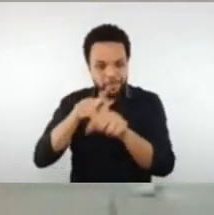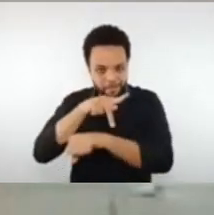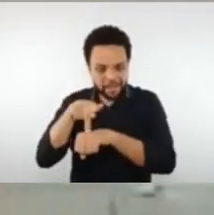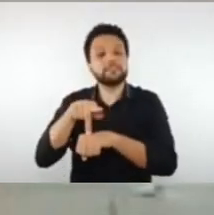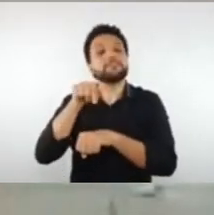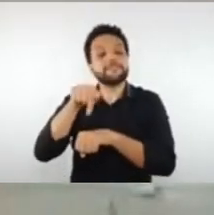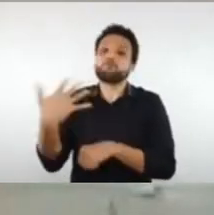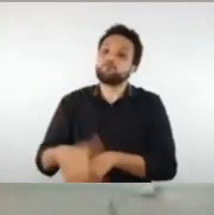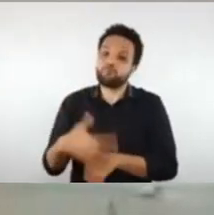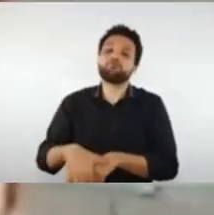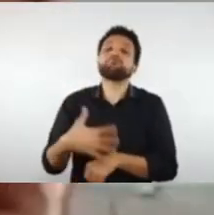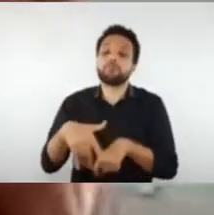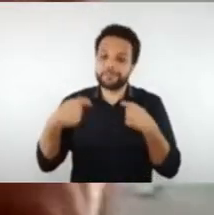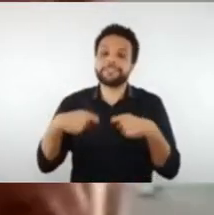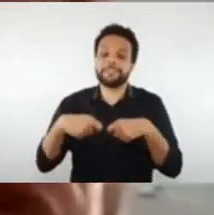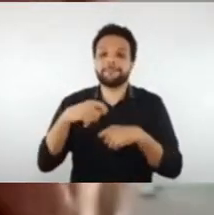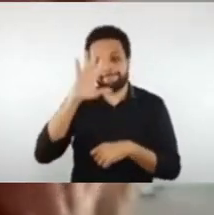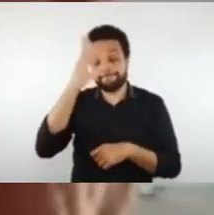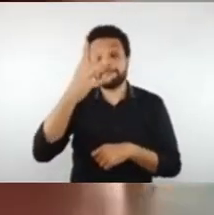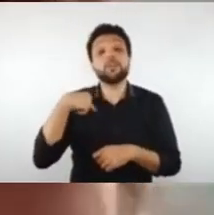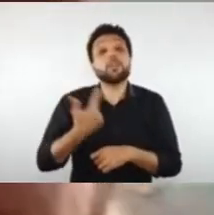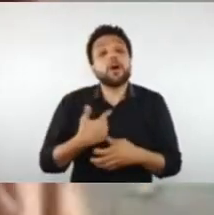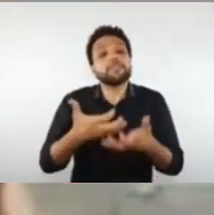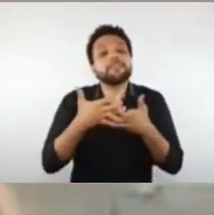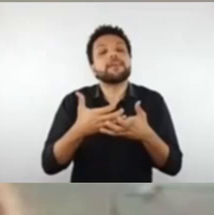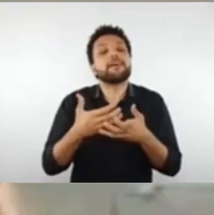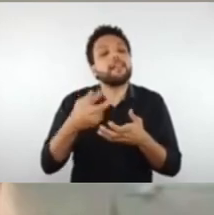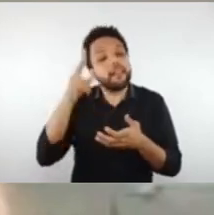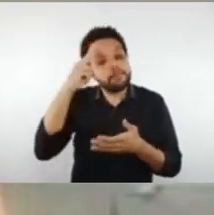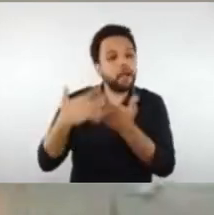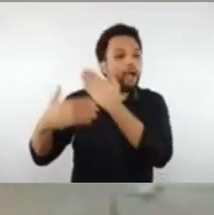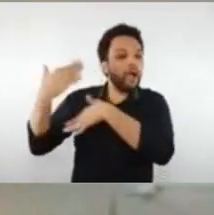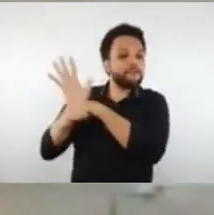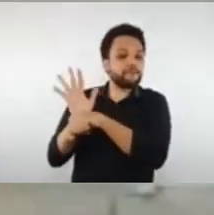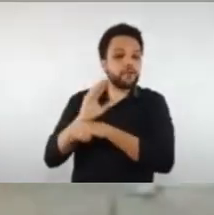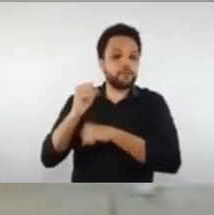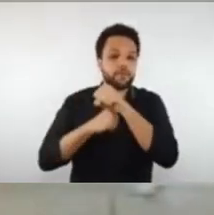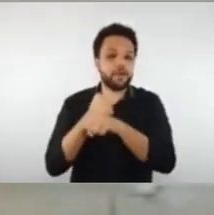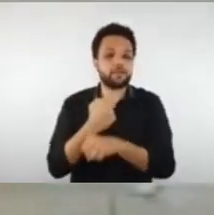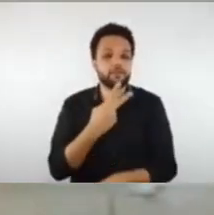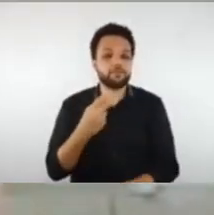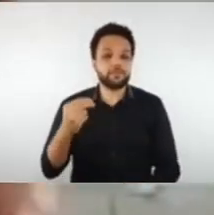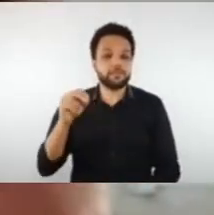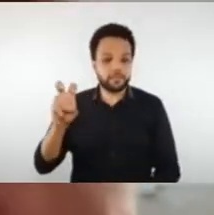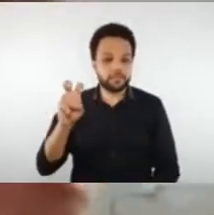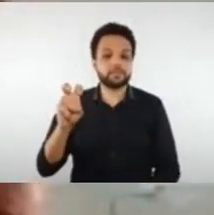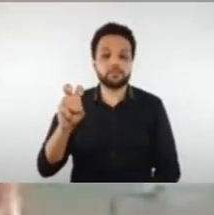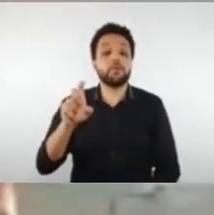resolvemos revisitar um filme de 2005, que é um documentário de Lúcia Moura,